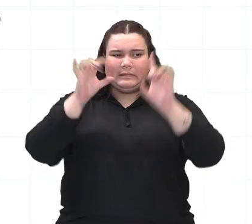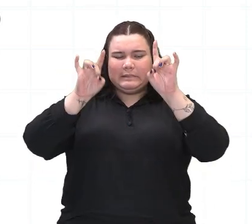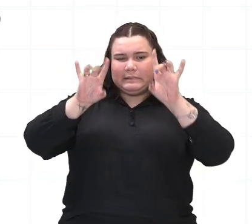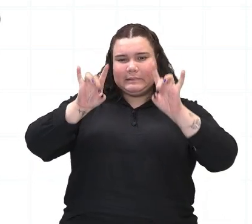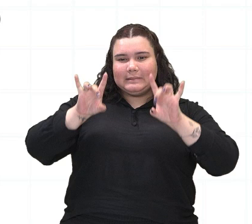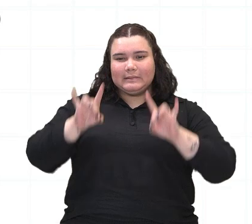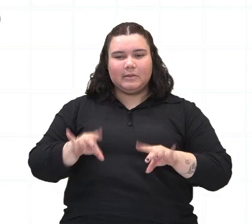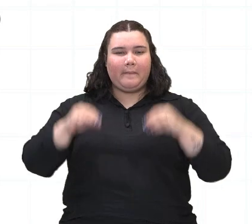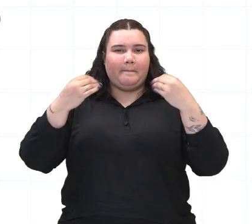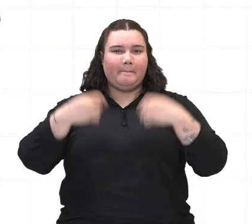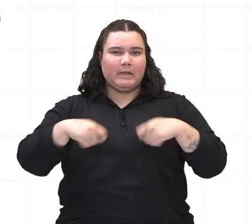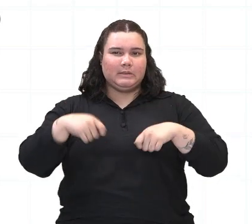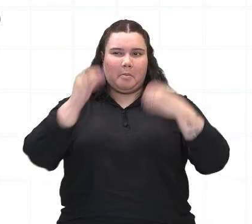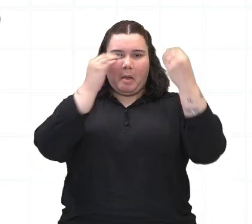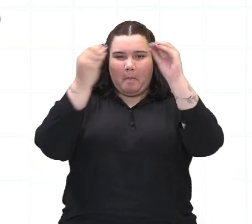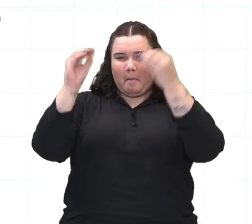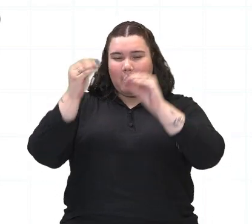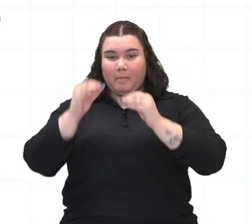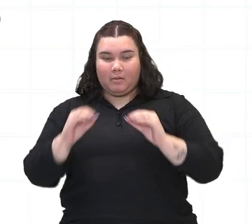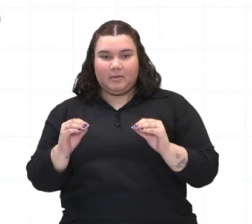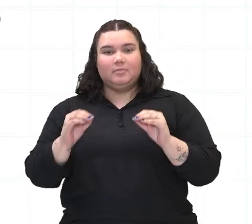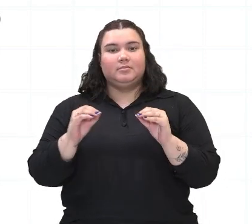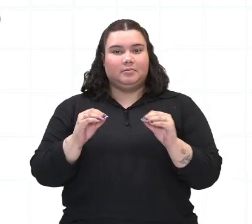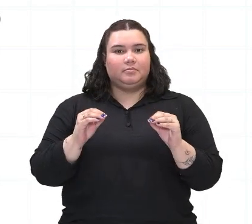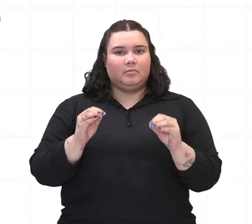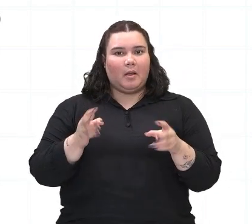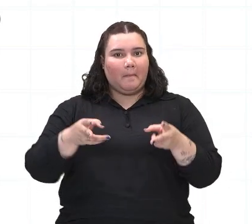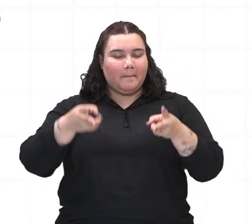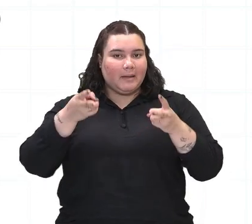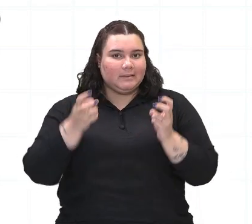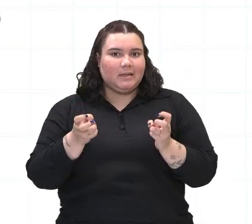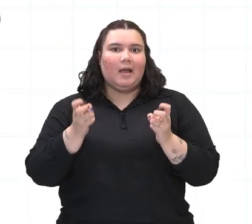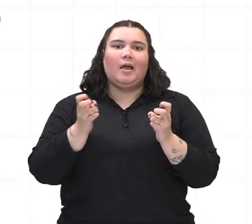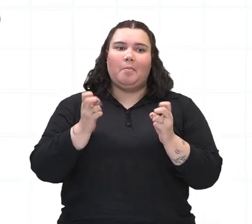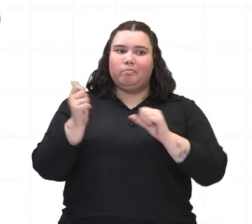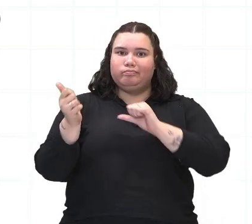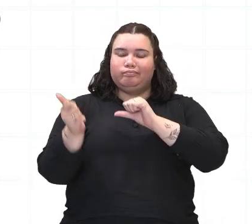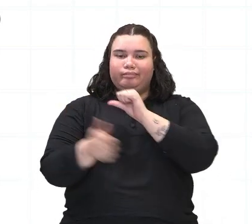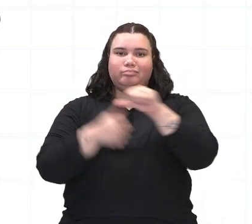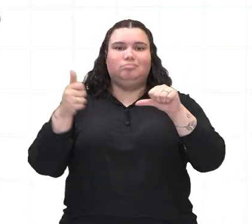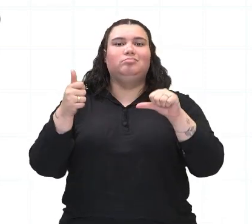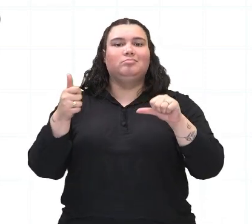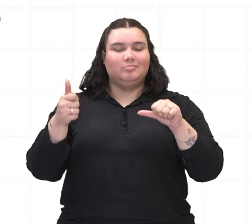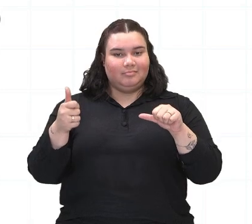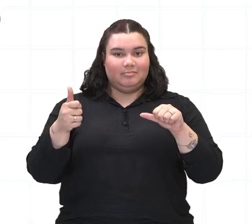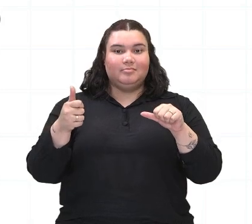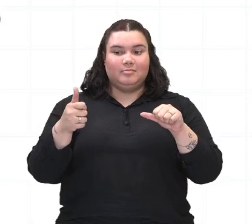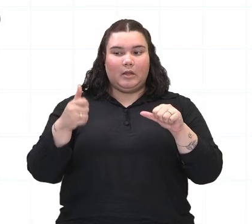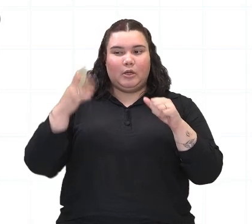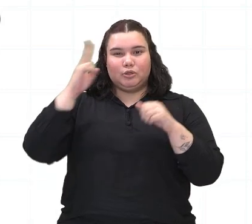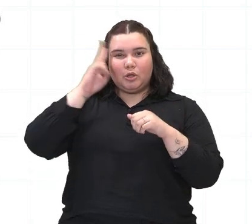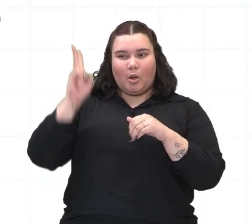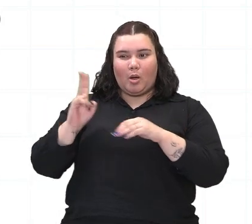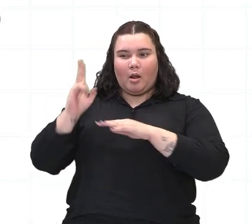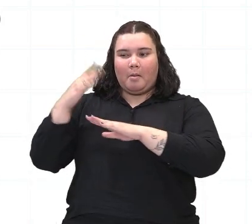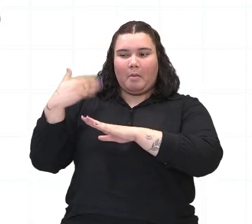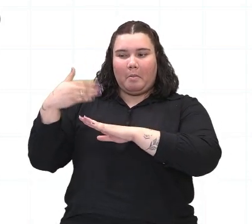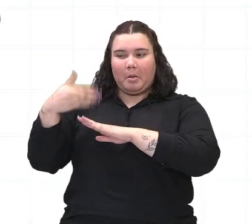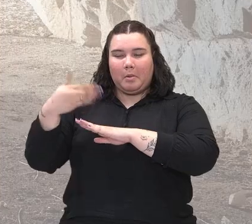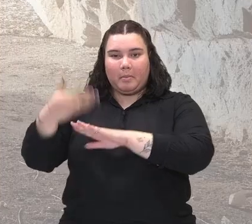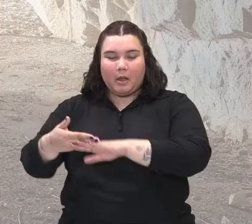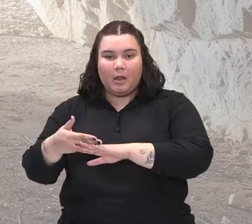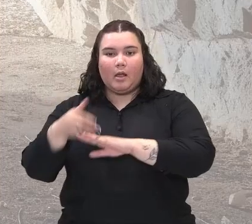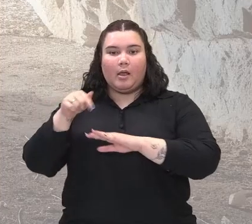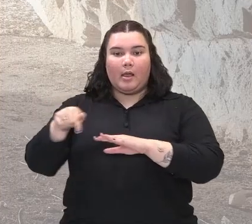objetos pessoais Olha a mudança aí de visão a gente já chega num momento onde eh a